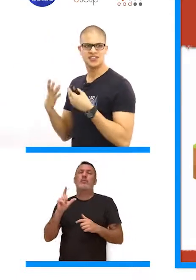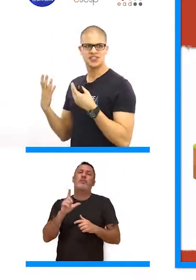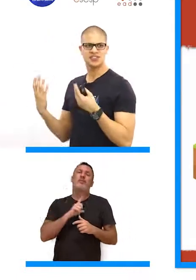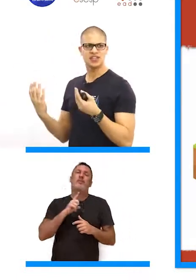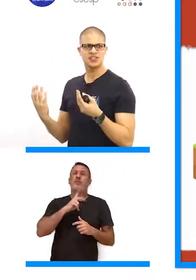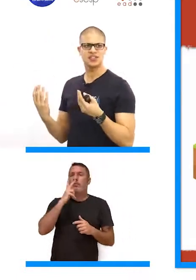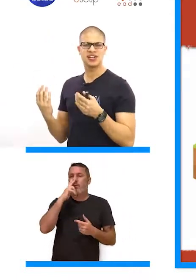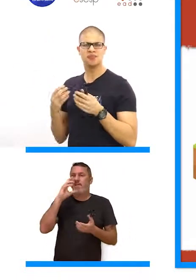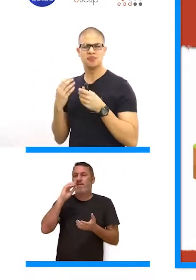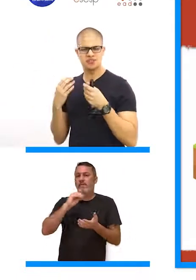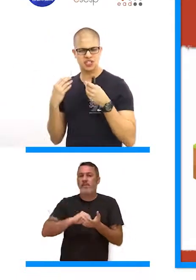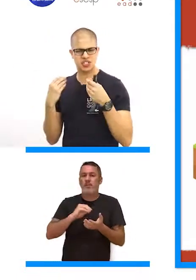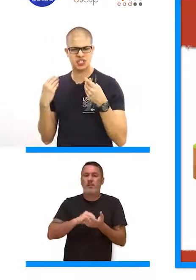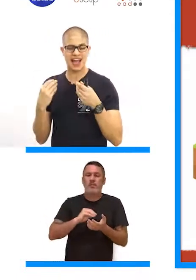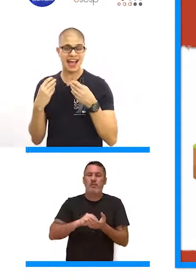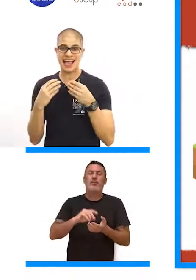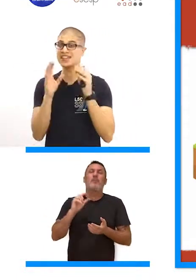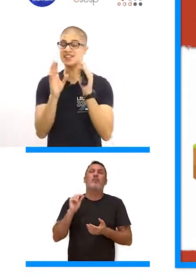a